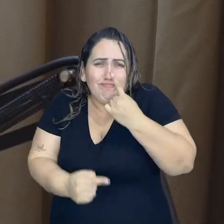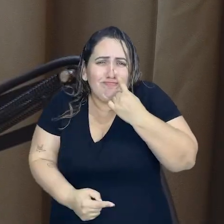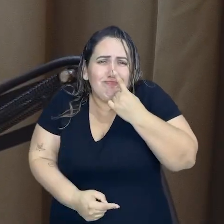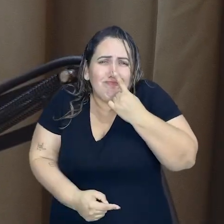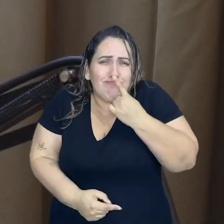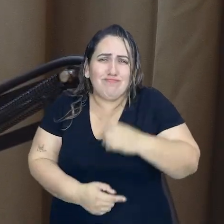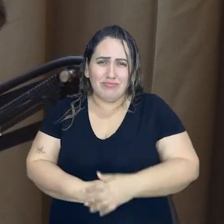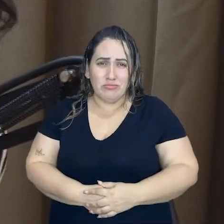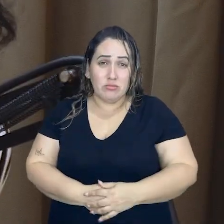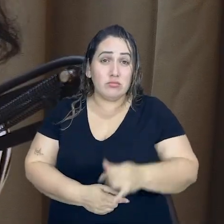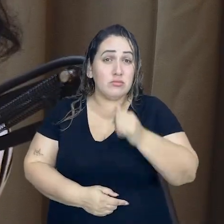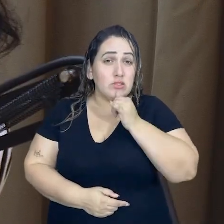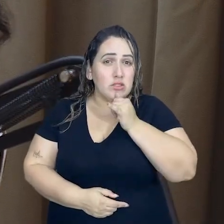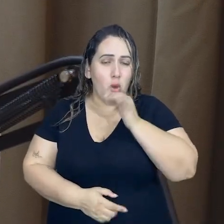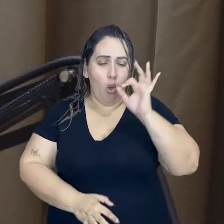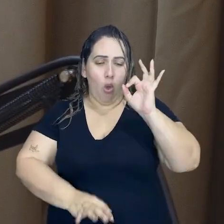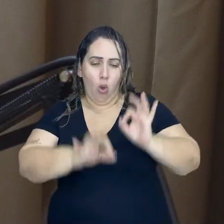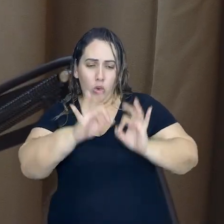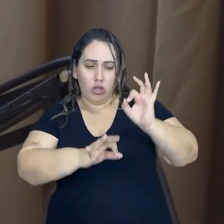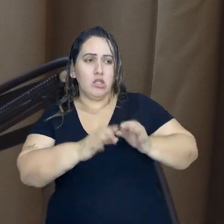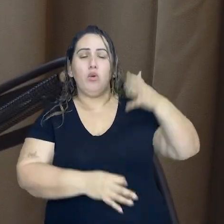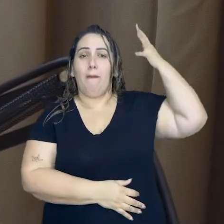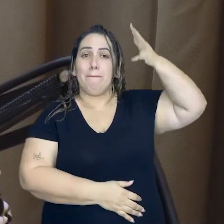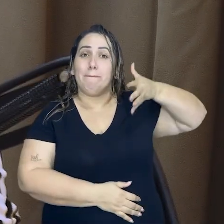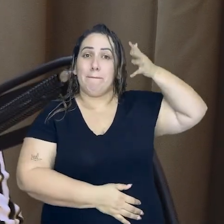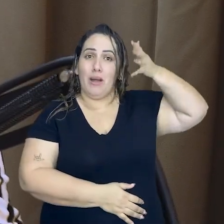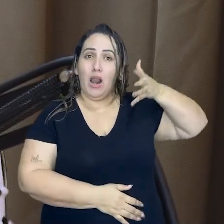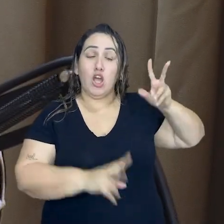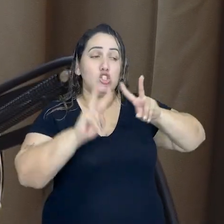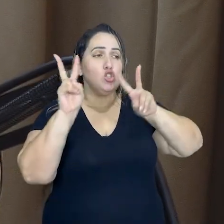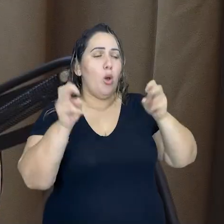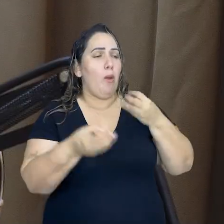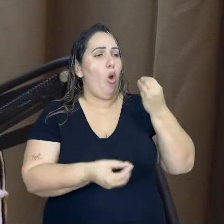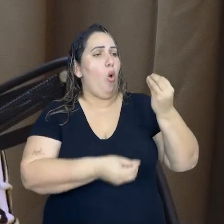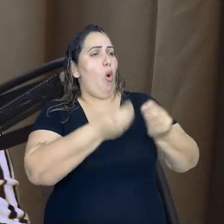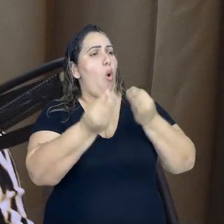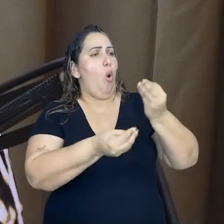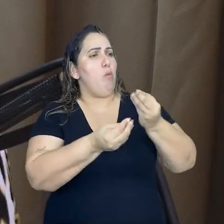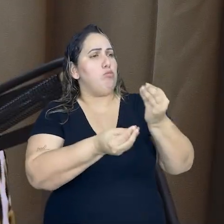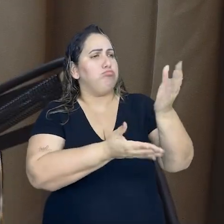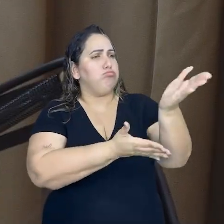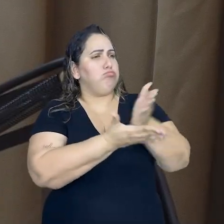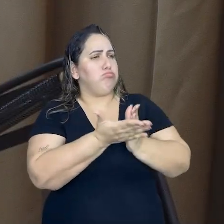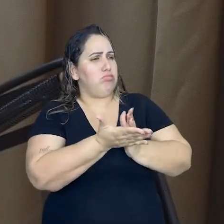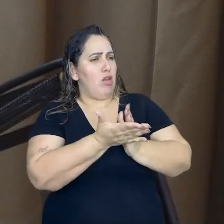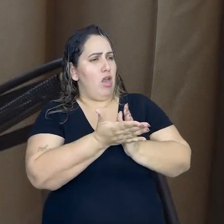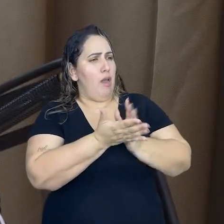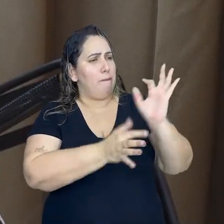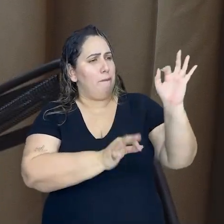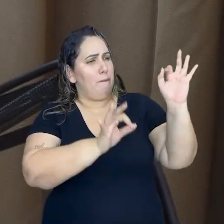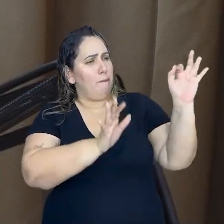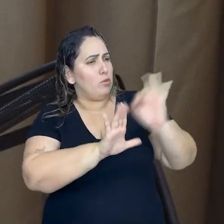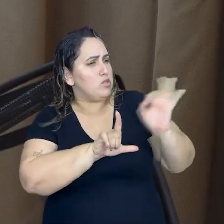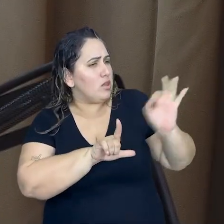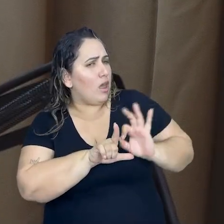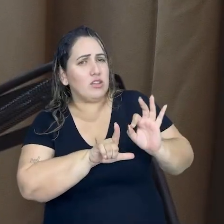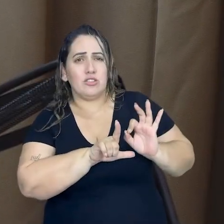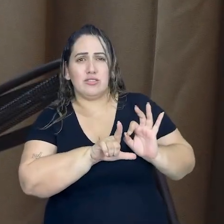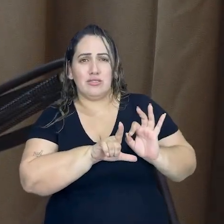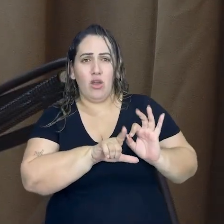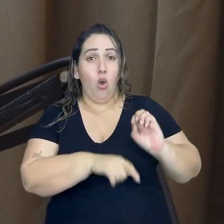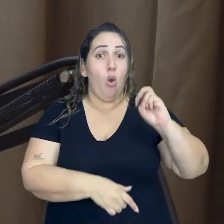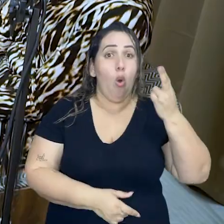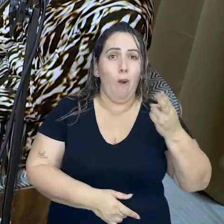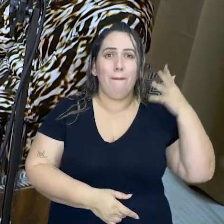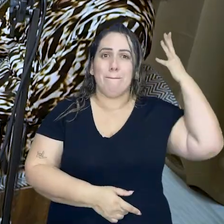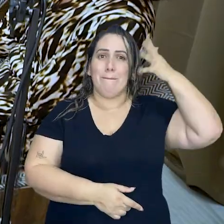a distribuição. Já teve partido. Olha, vamos falar aqui, vamos reunir mulheres em tal local. Foi